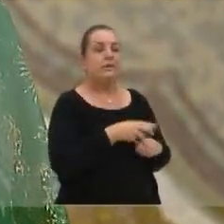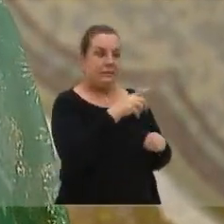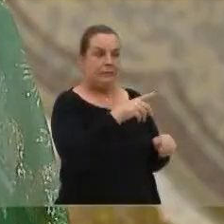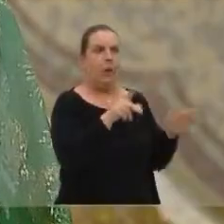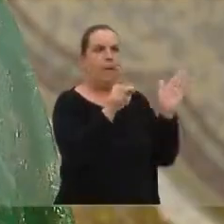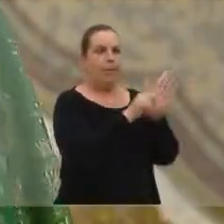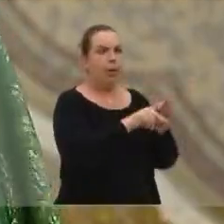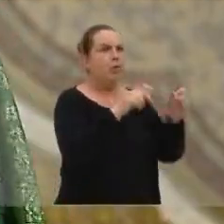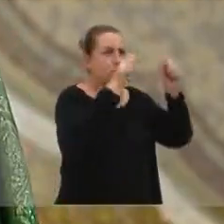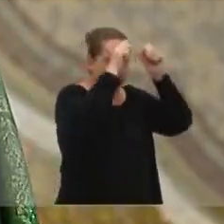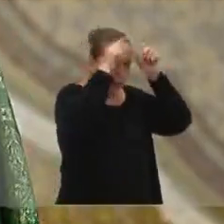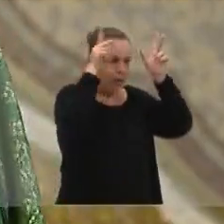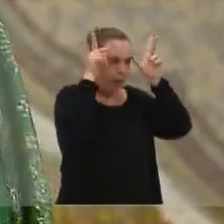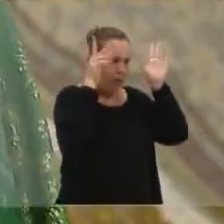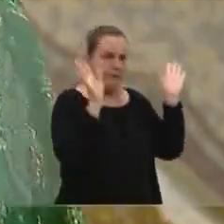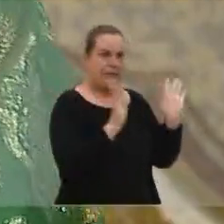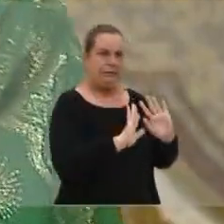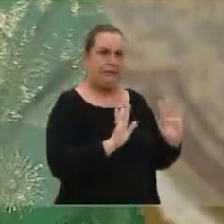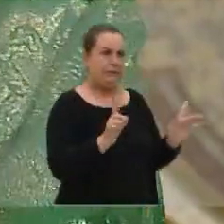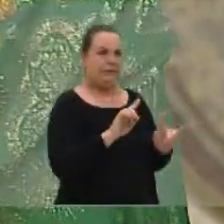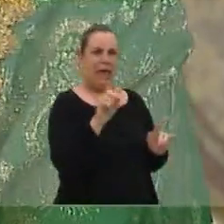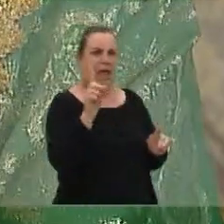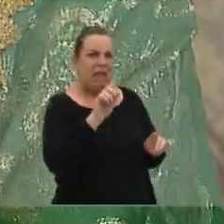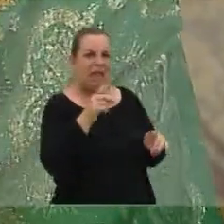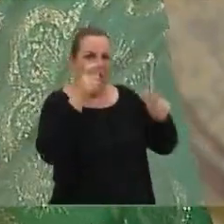Herodes, que não era um bom rei.